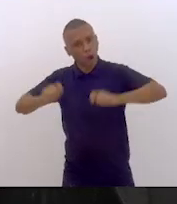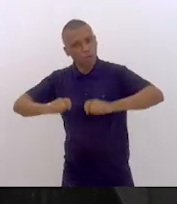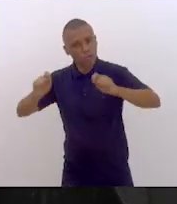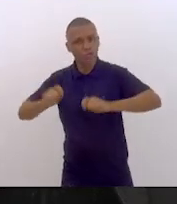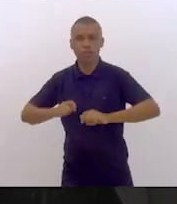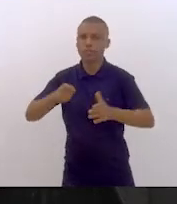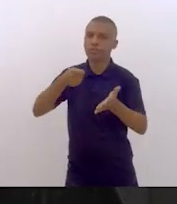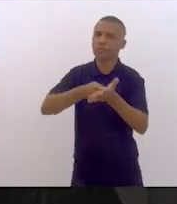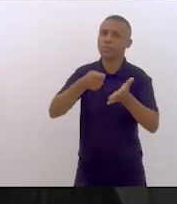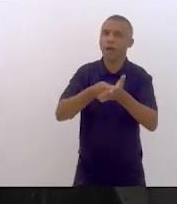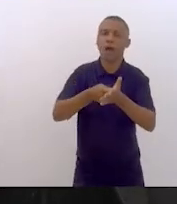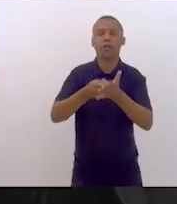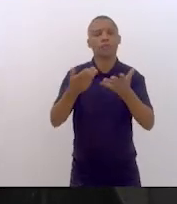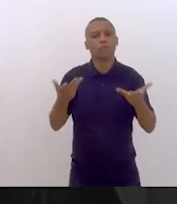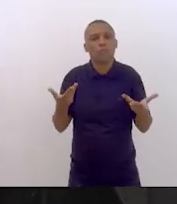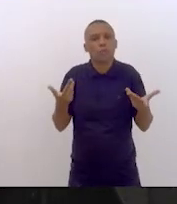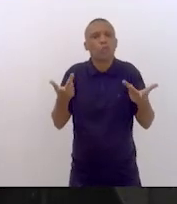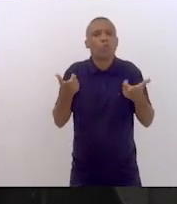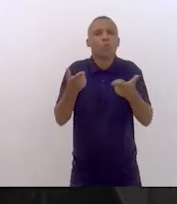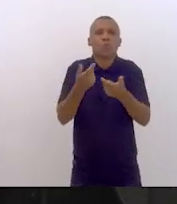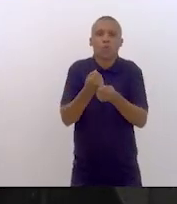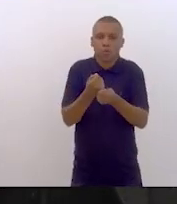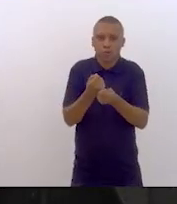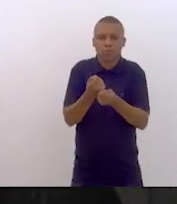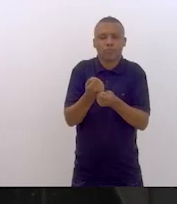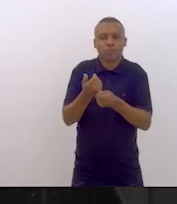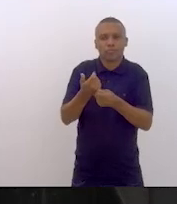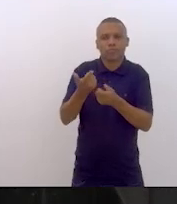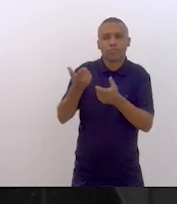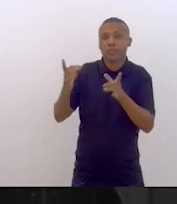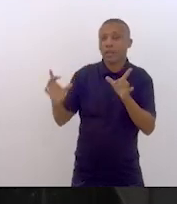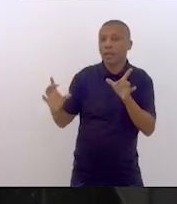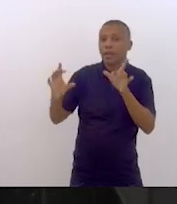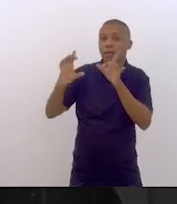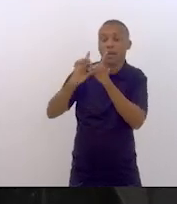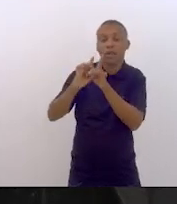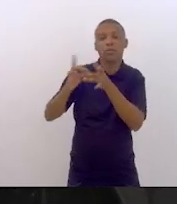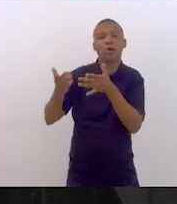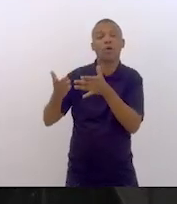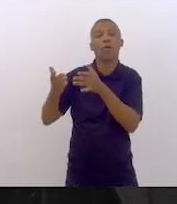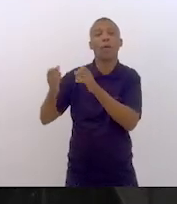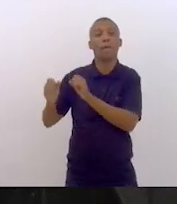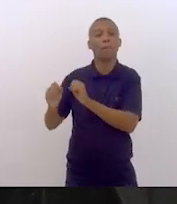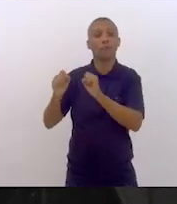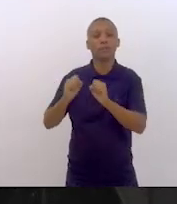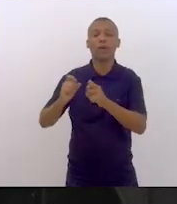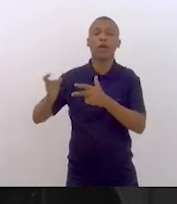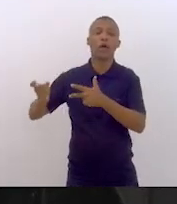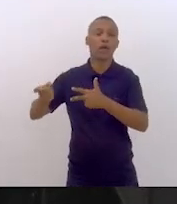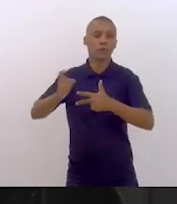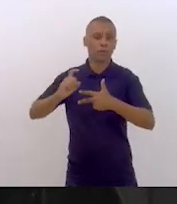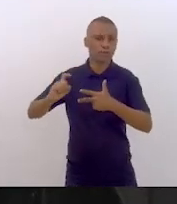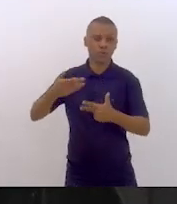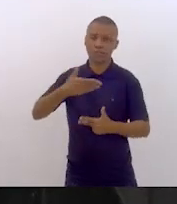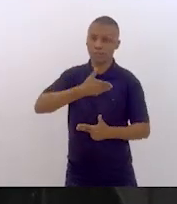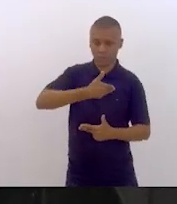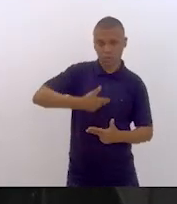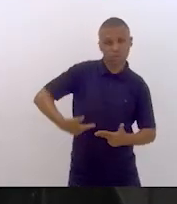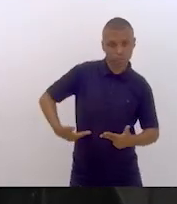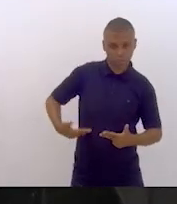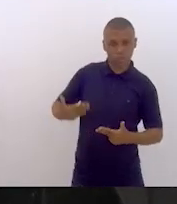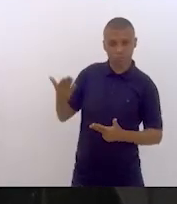esmero do Poder Executivo e nesse sentido senhora presidente